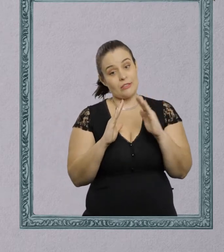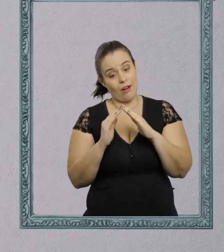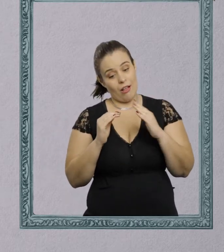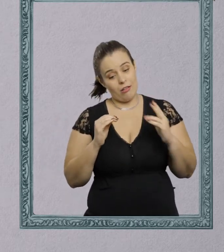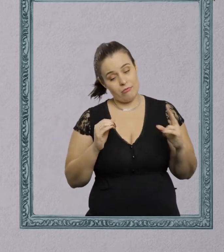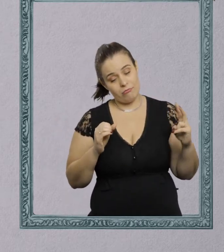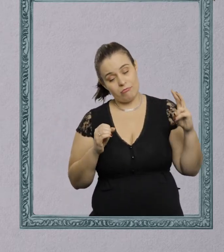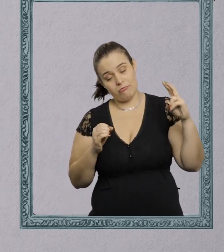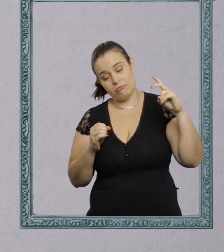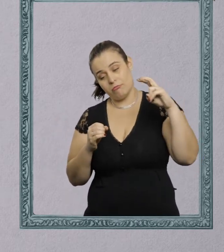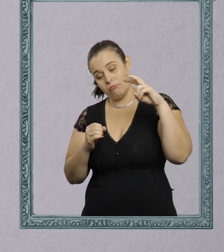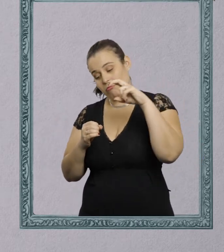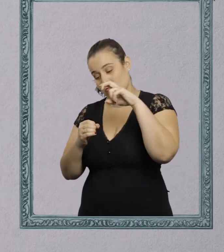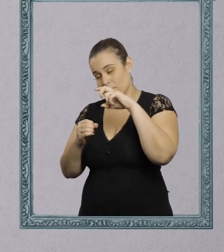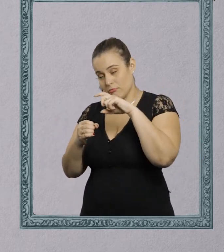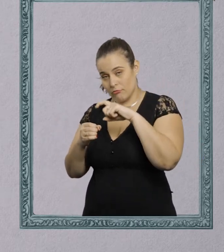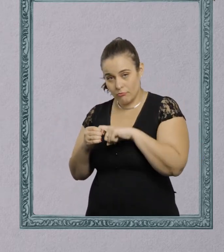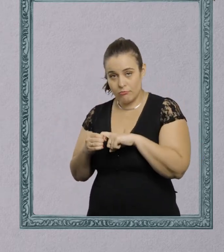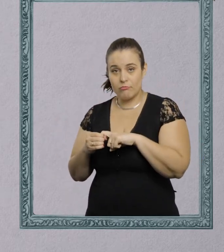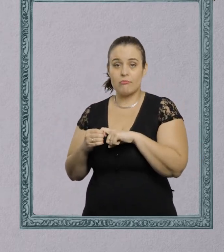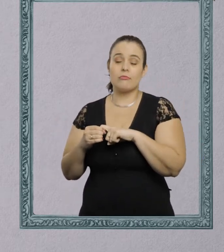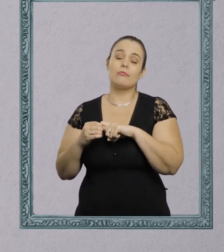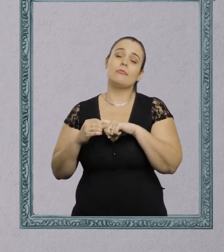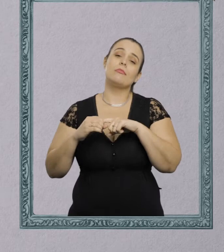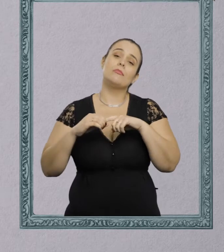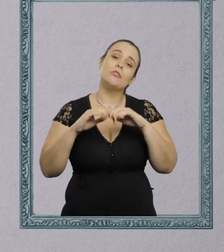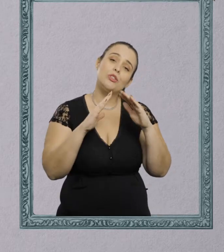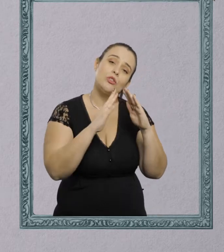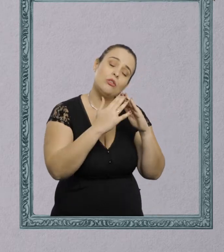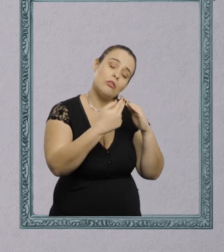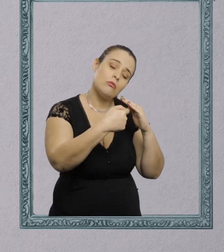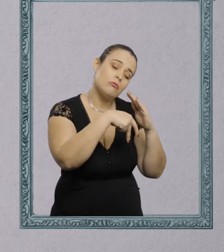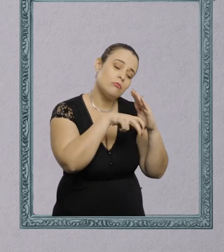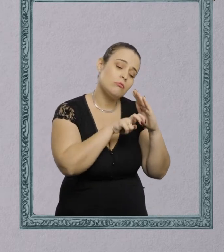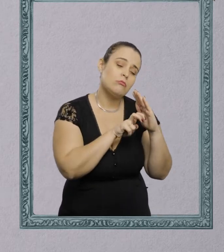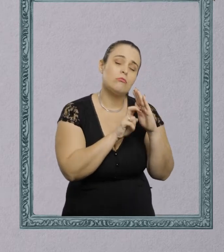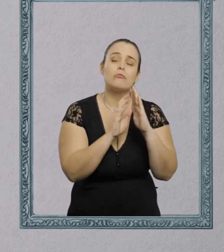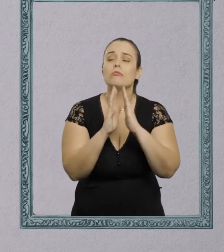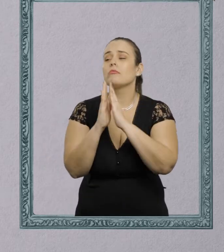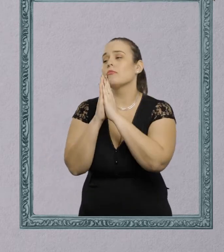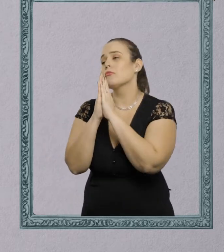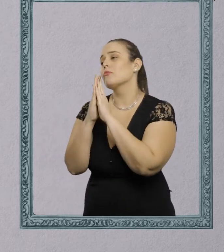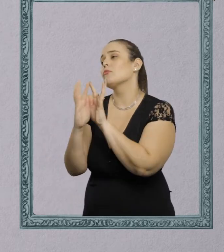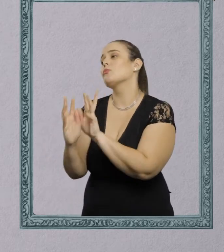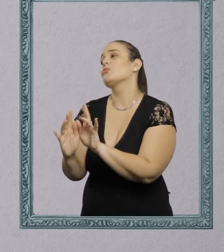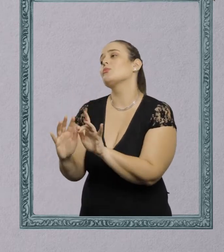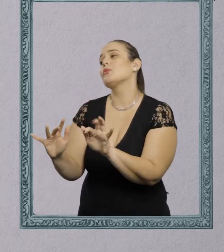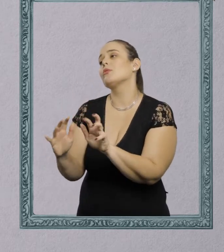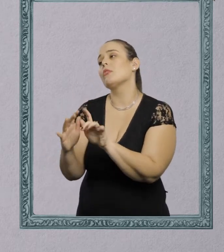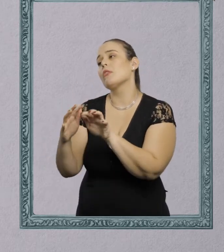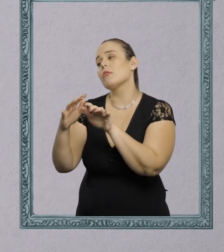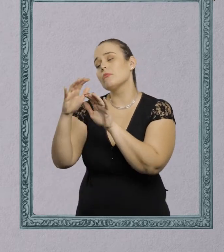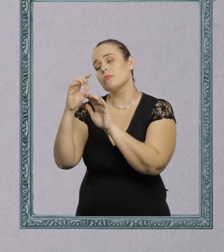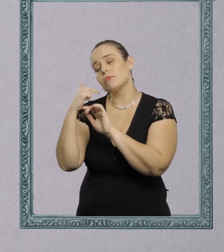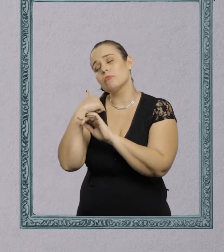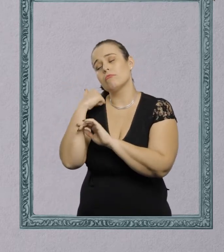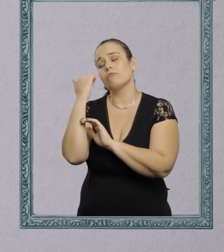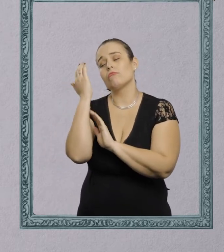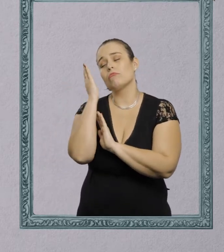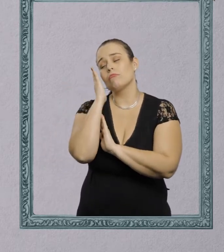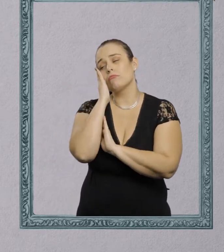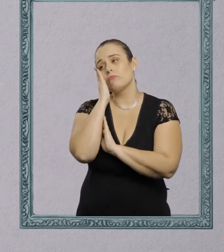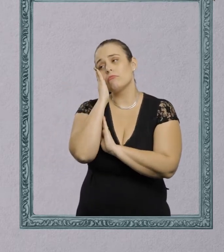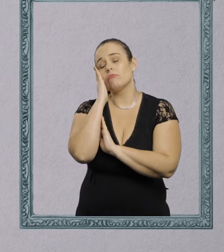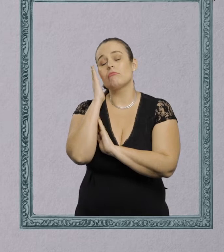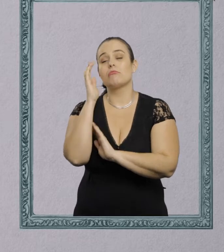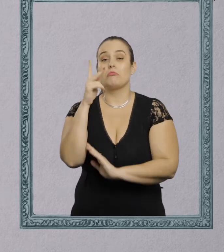crianças. Depois, o senhor Darling pediu para a senhora Darling tocar o piano das crianças para ele dormir. O Sr.